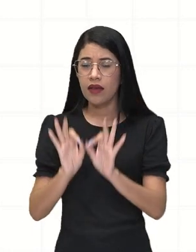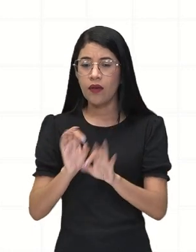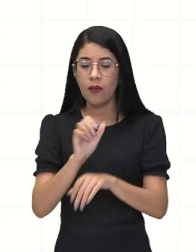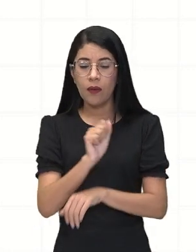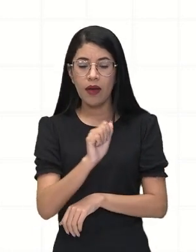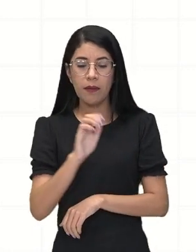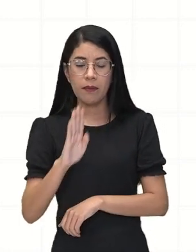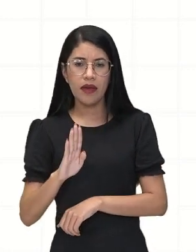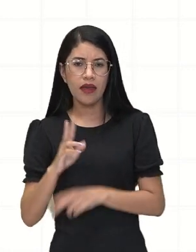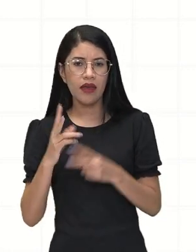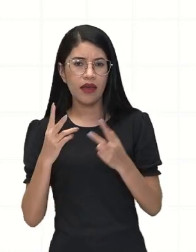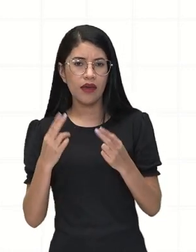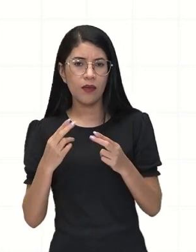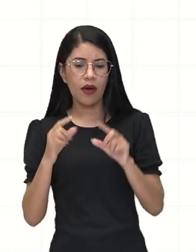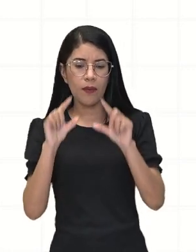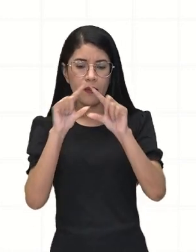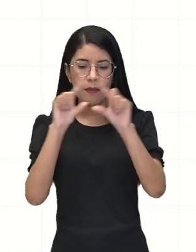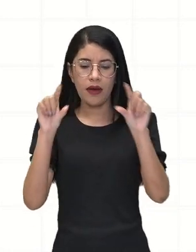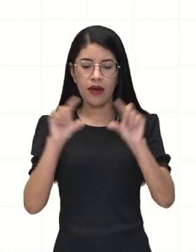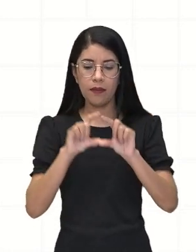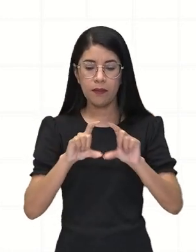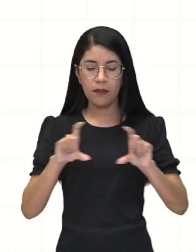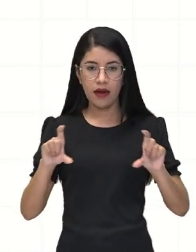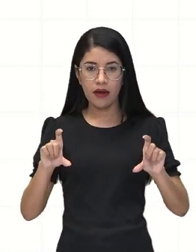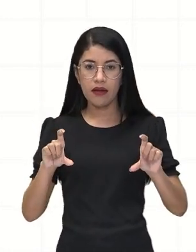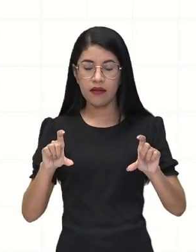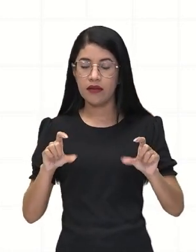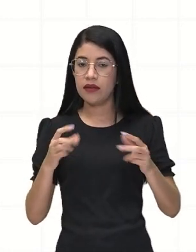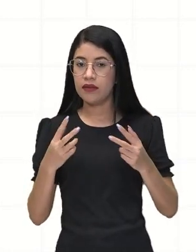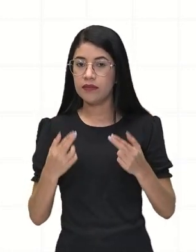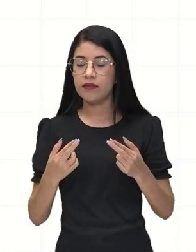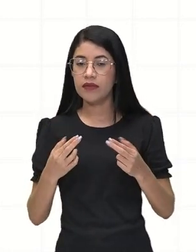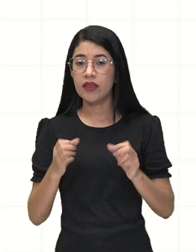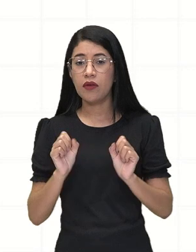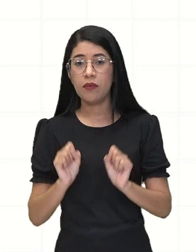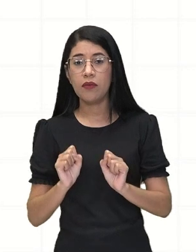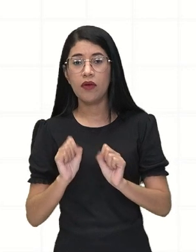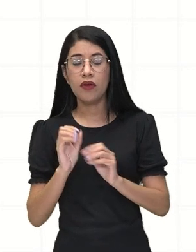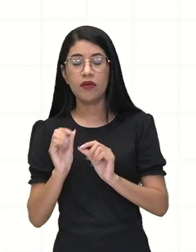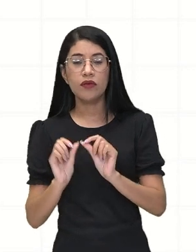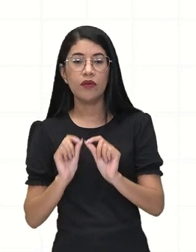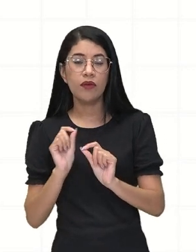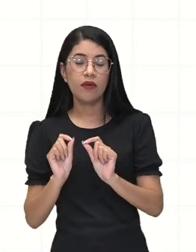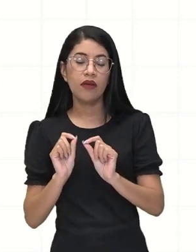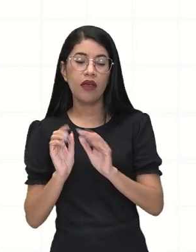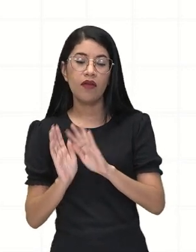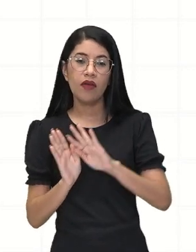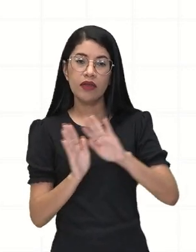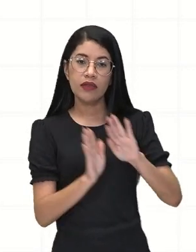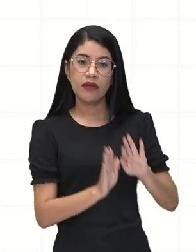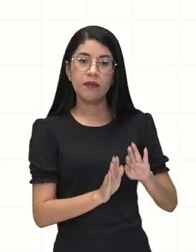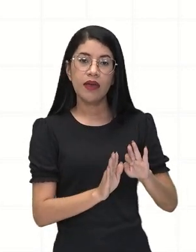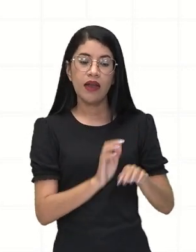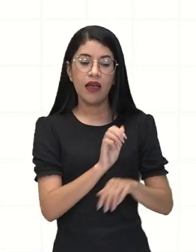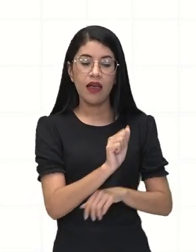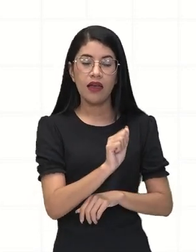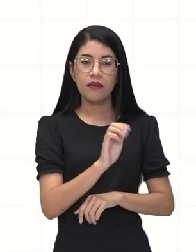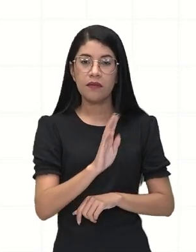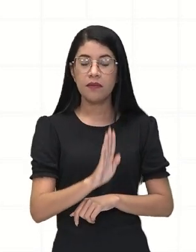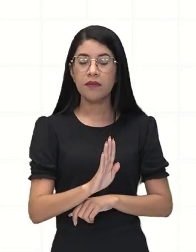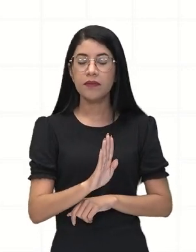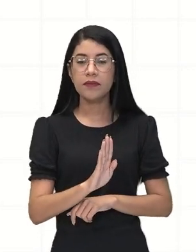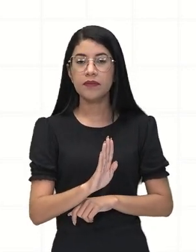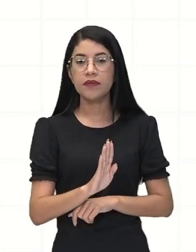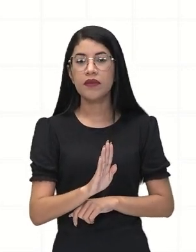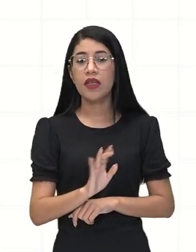comum nas duas áreas. Então, eu posso colocar ele em evidência. Se eu colocar ele em evidência, vai sobrar